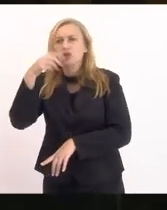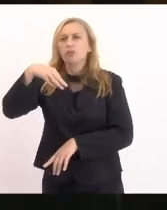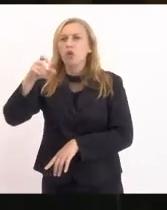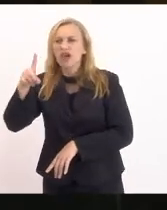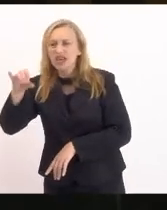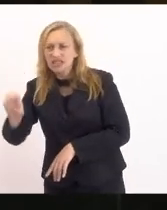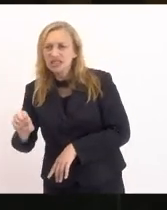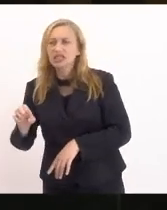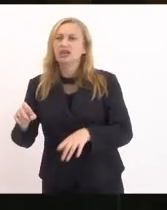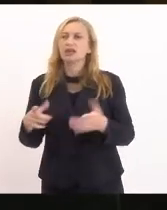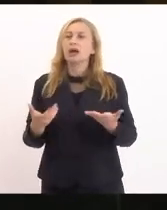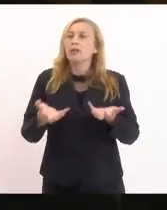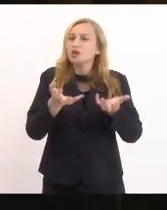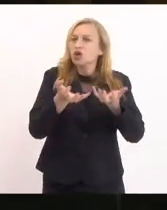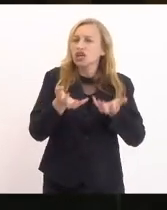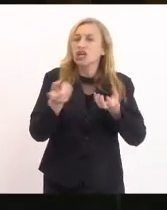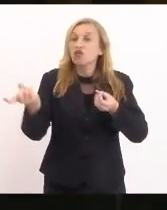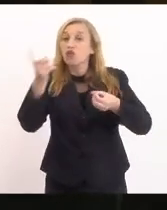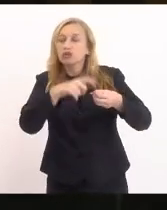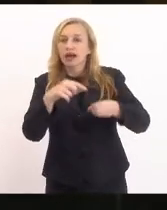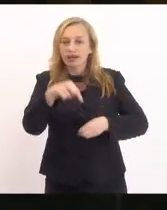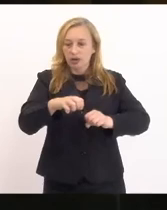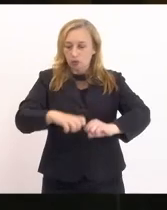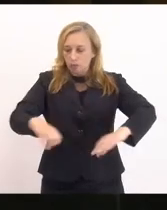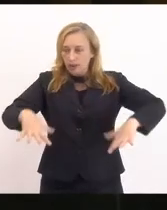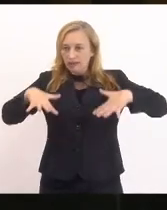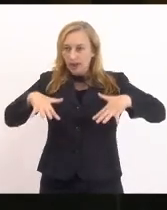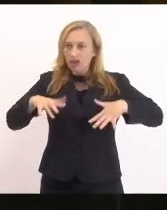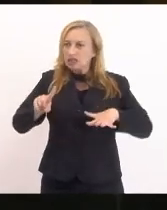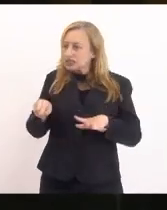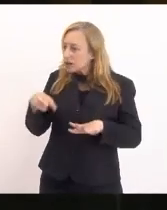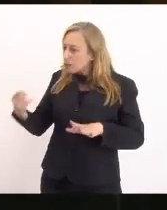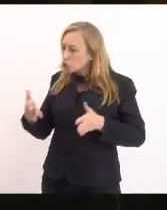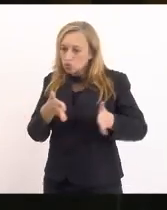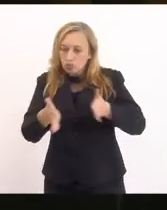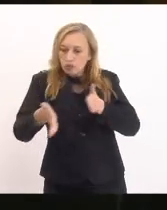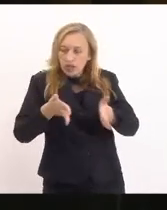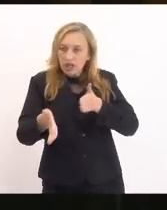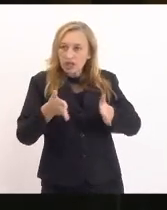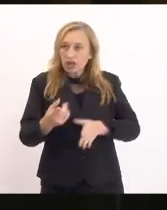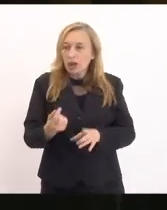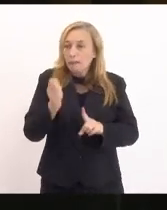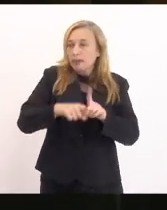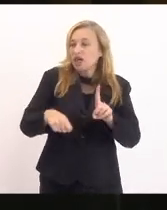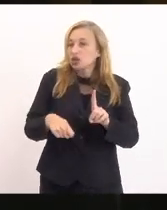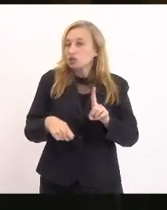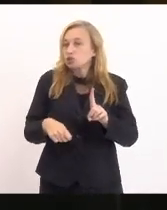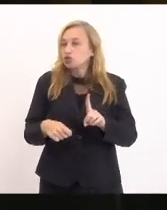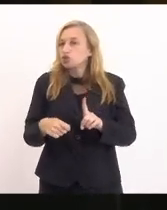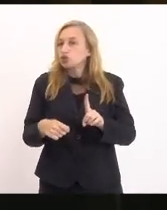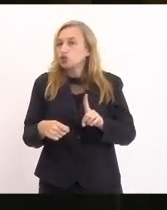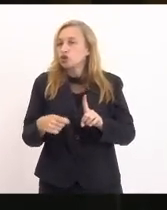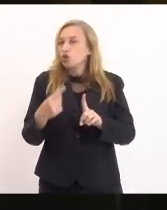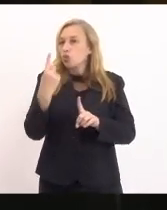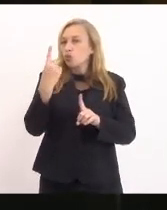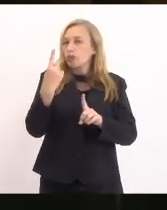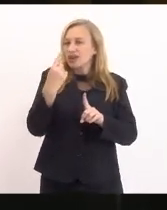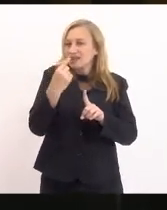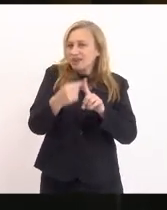Moise. Mas eu não queria voltar aqui ao plenário depois desse período de menos de um mês, Val, menos de um